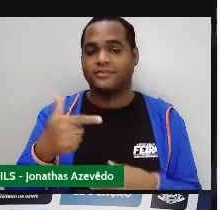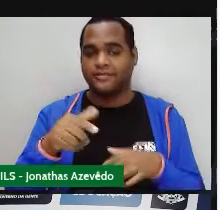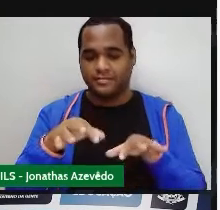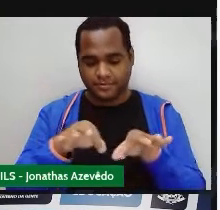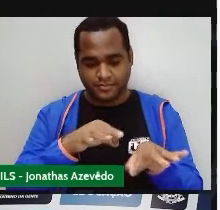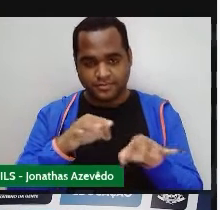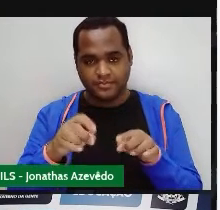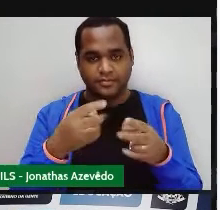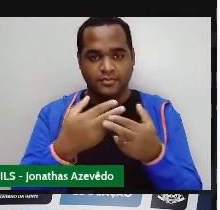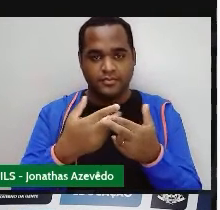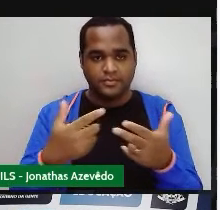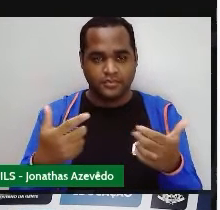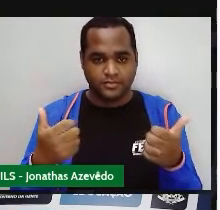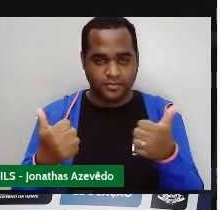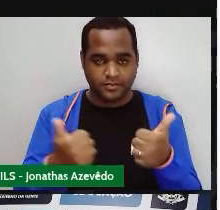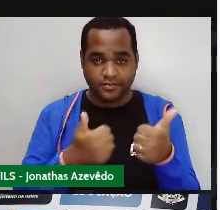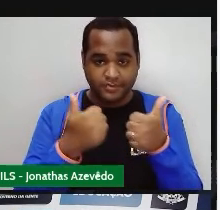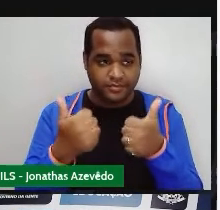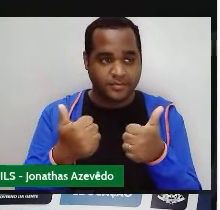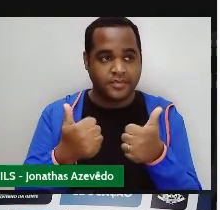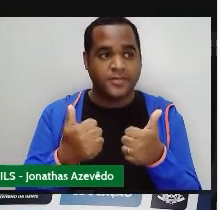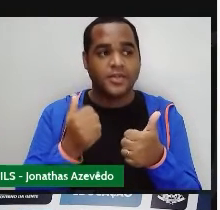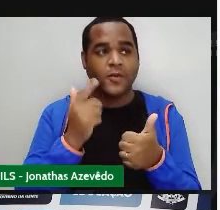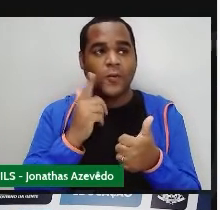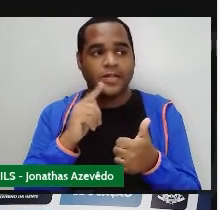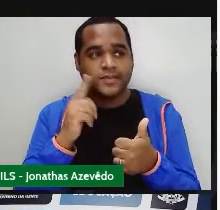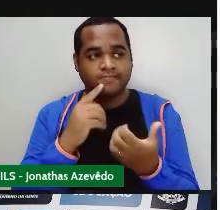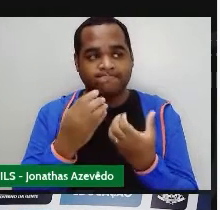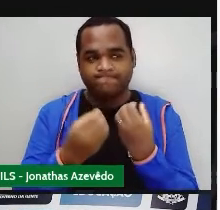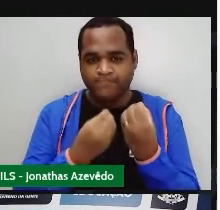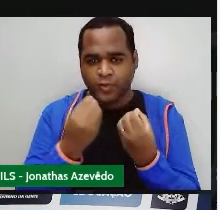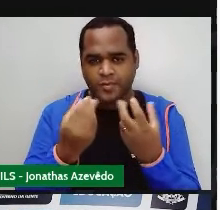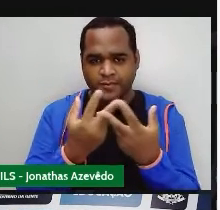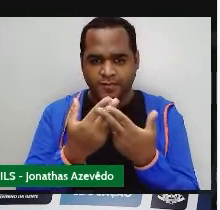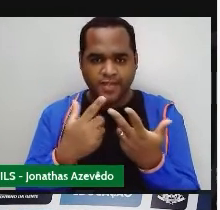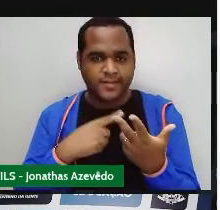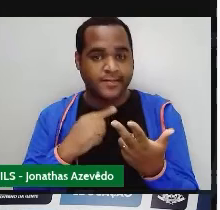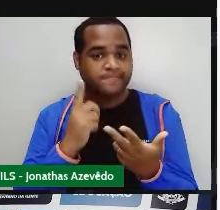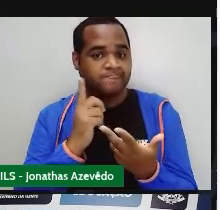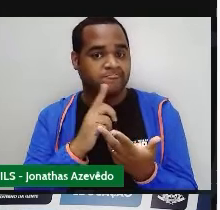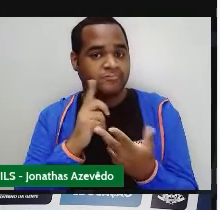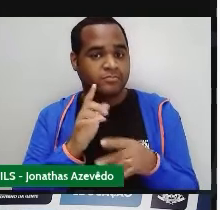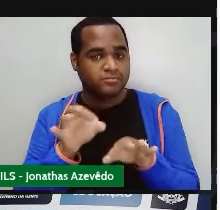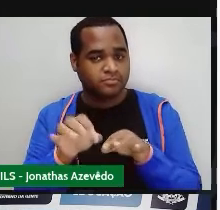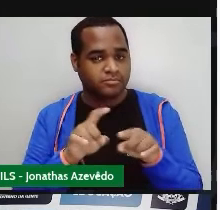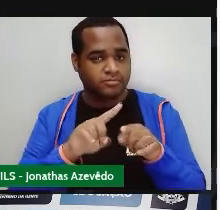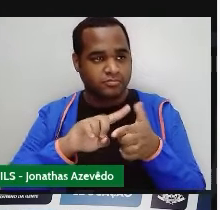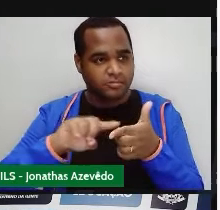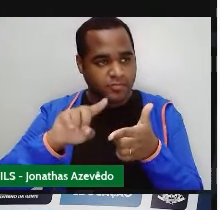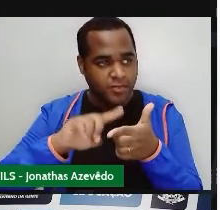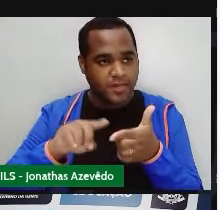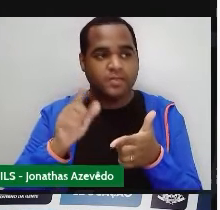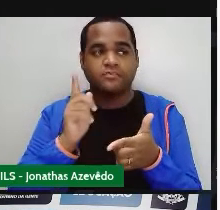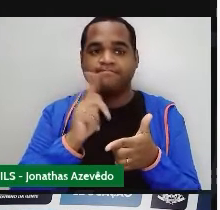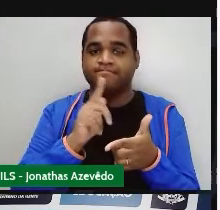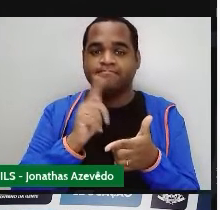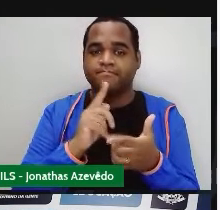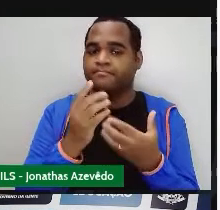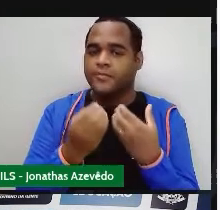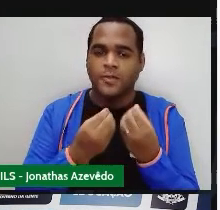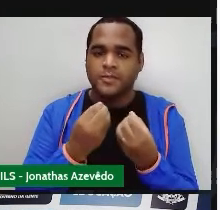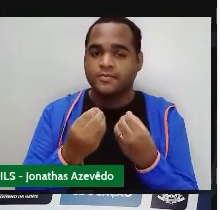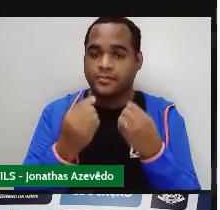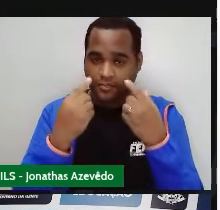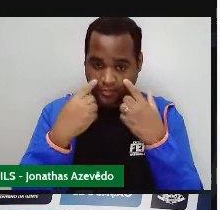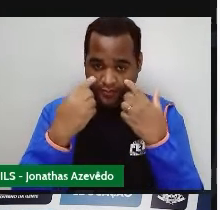gente elabora um plano plano onde a gente vai criar estratégias para tentar resolver esse problema certo vamos